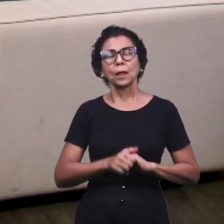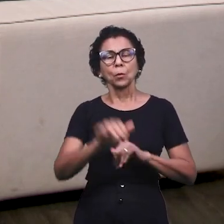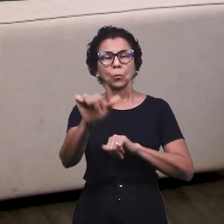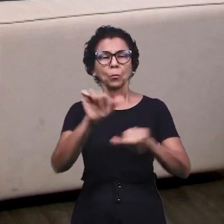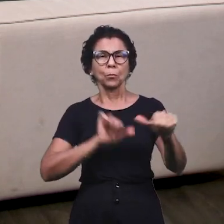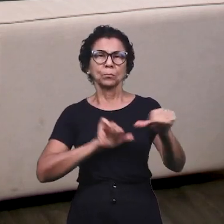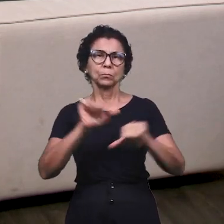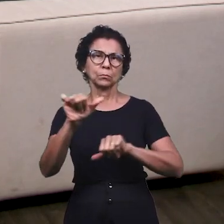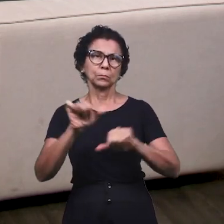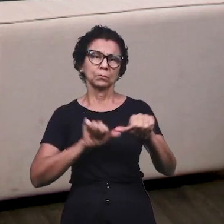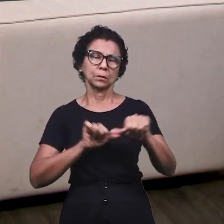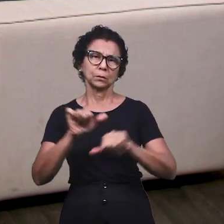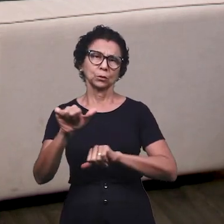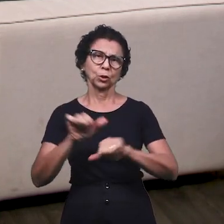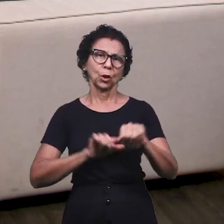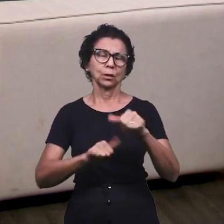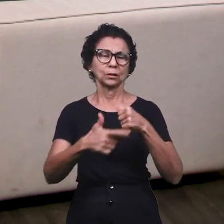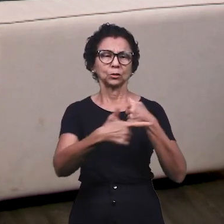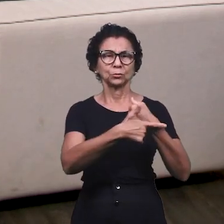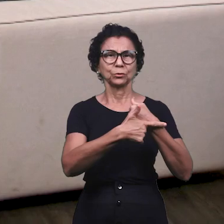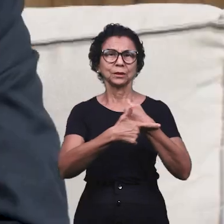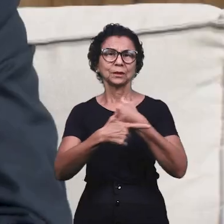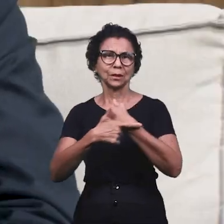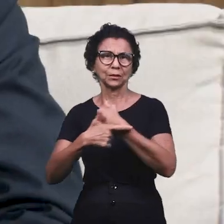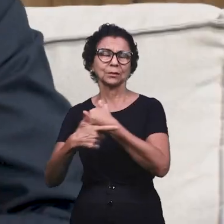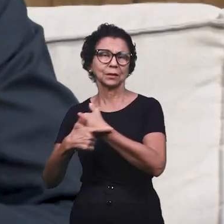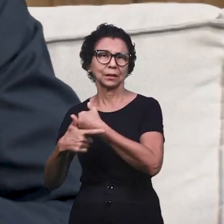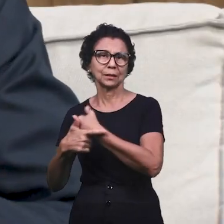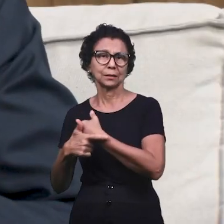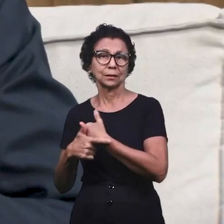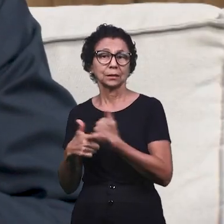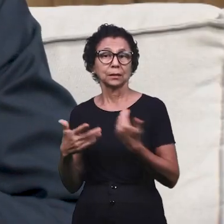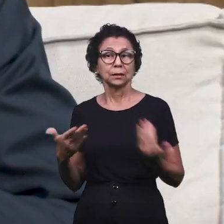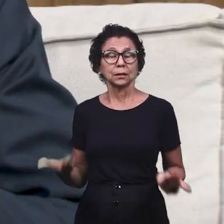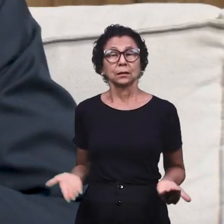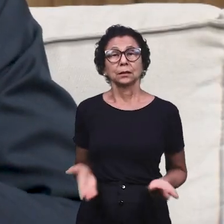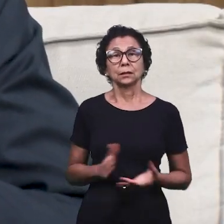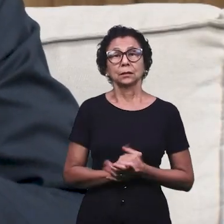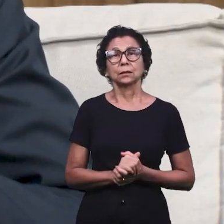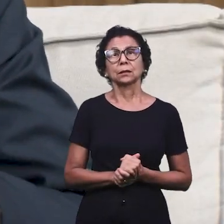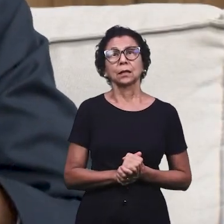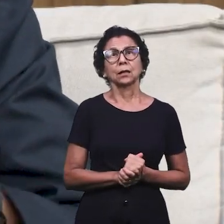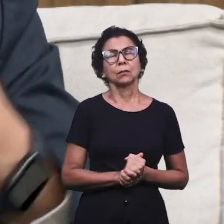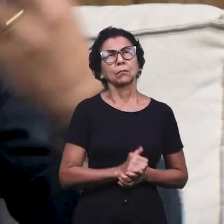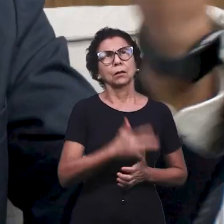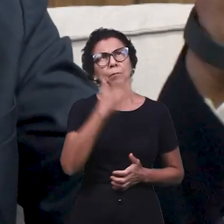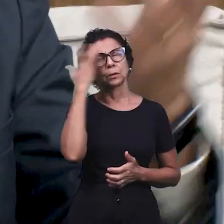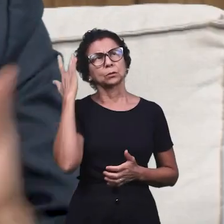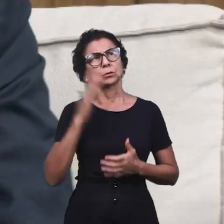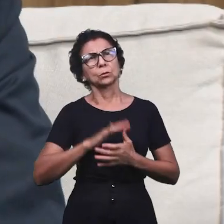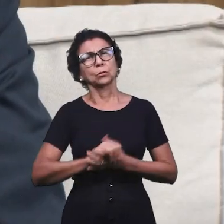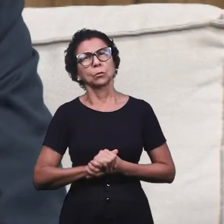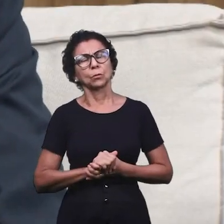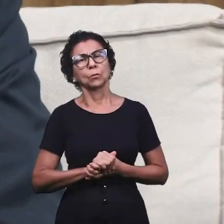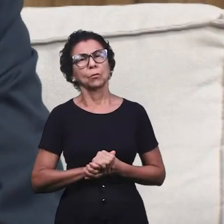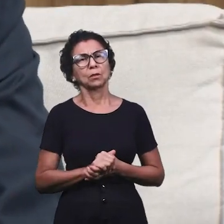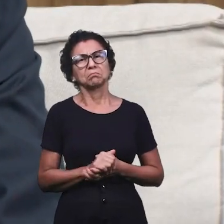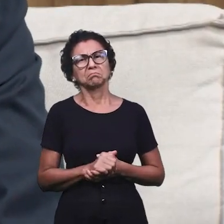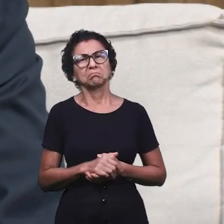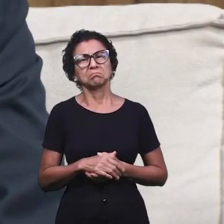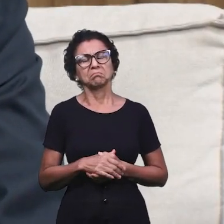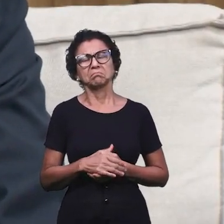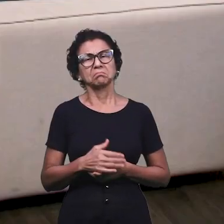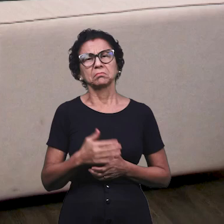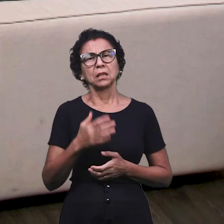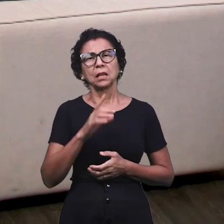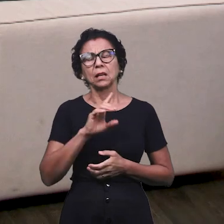de cadeiras aí, de papéis. Então, quem não importava está começando a ver e querer importar.